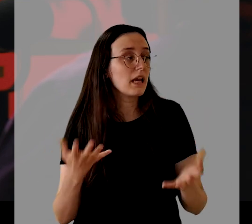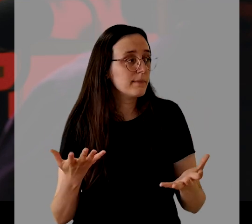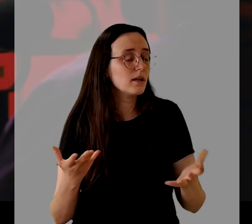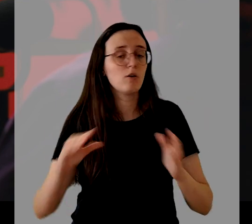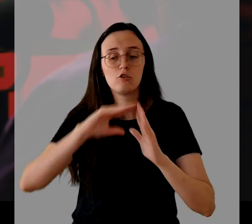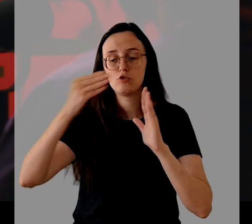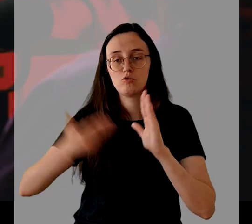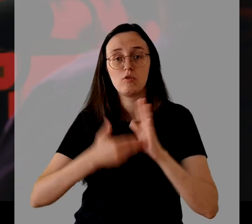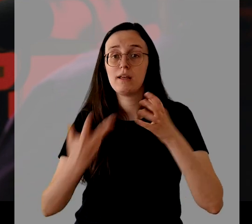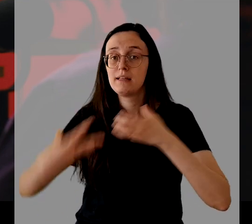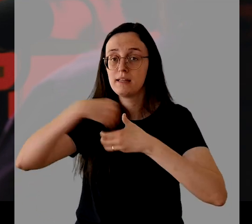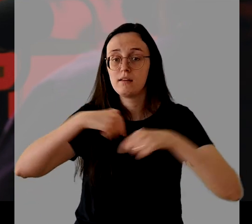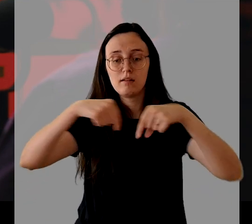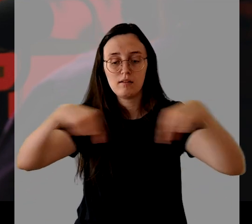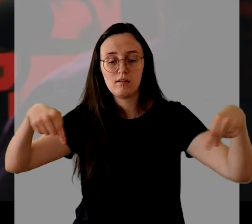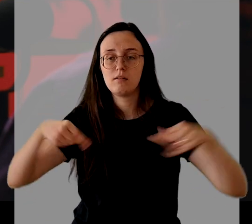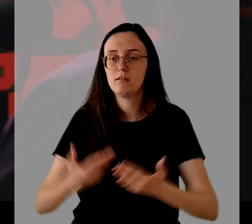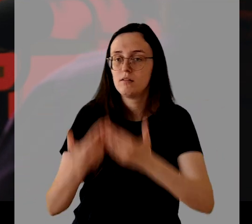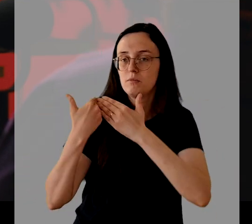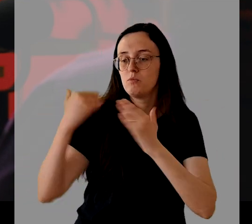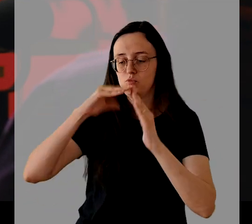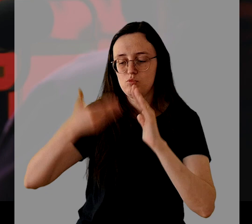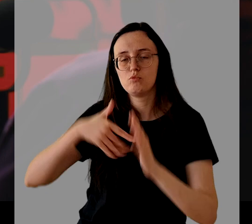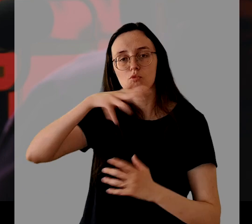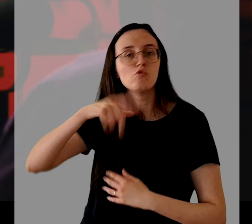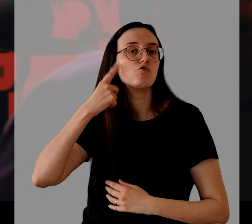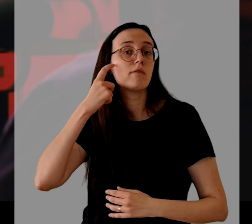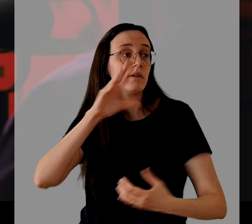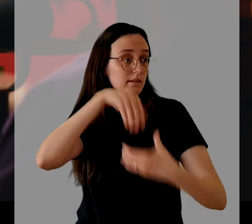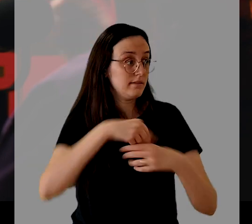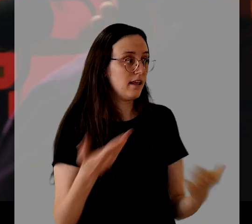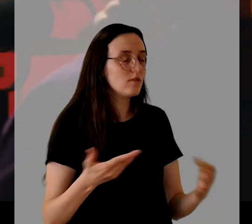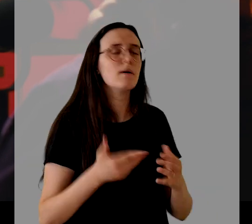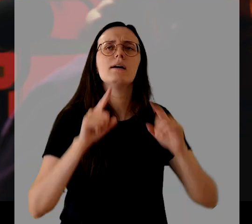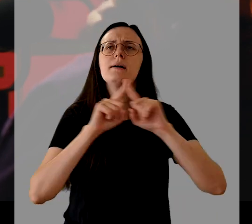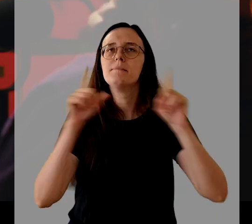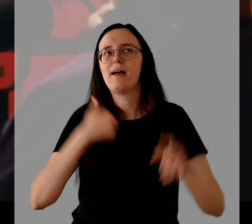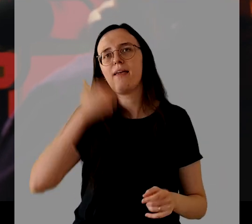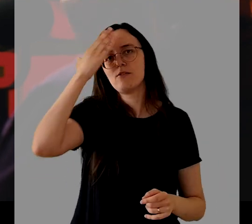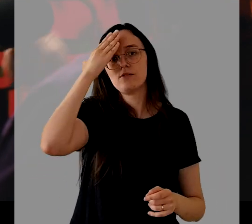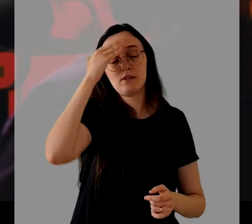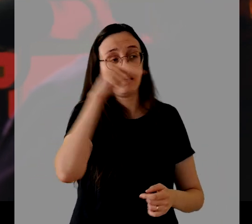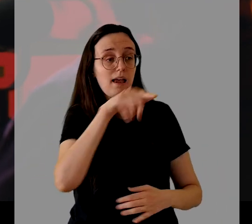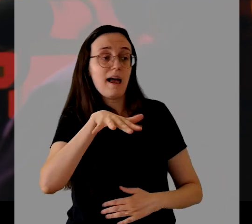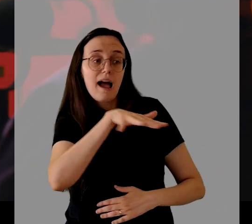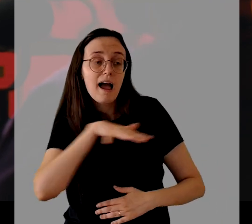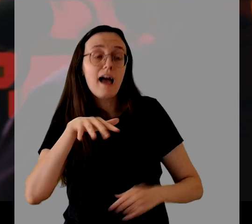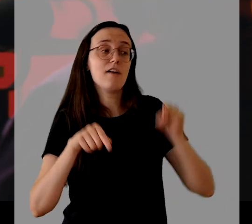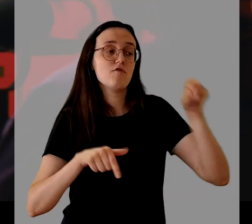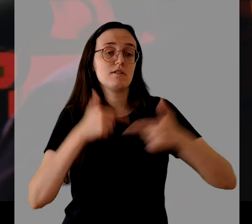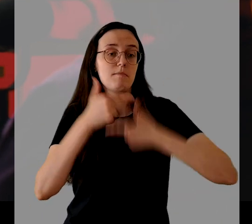captação. Então, tudo isso é dentro do set. Toda a responsabilidade da equipe de som dentro do set. Mas eu sei que a tua